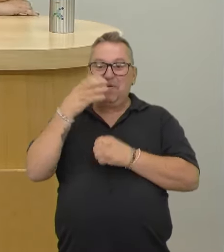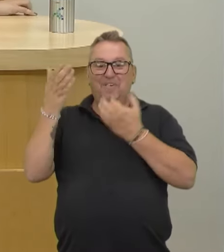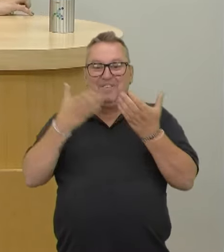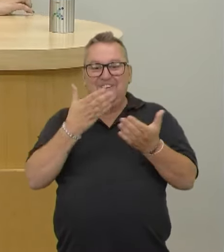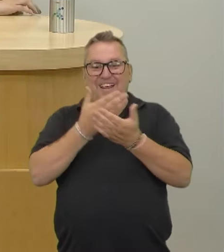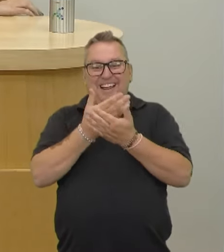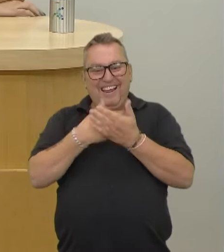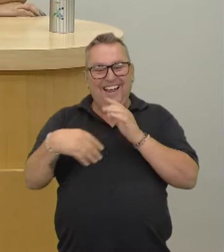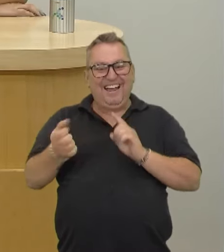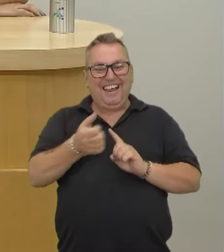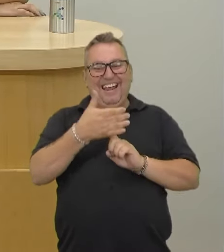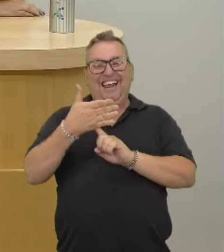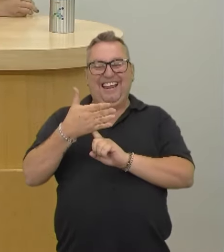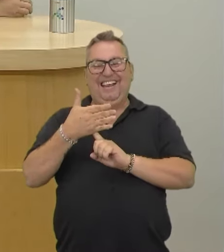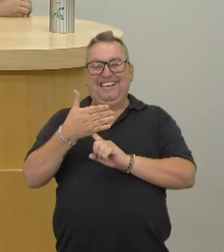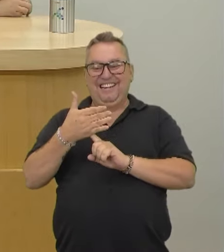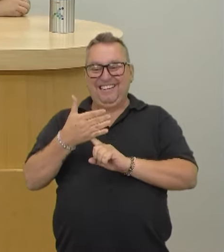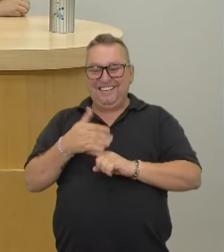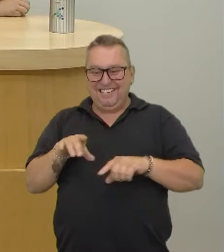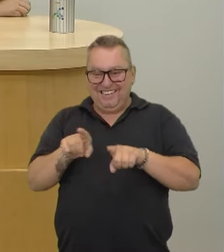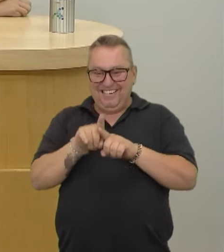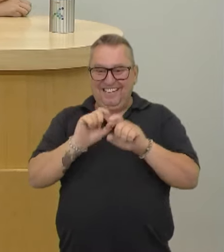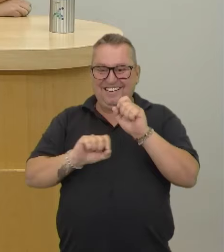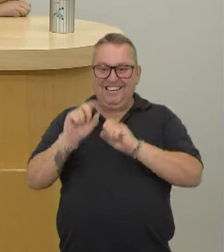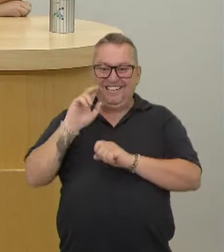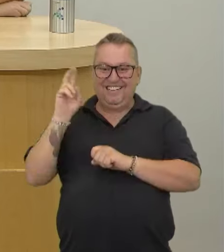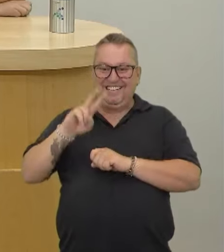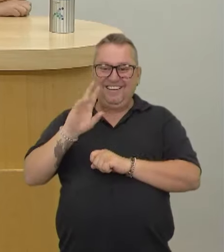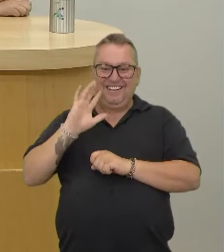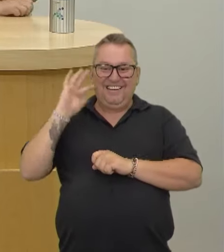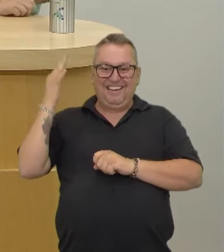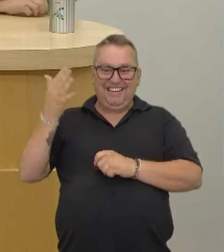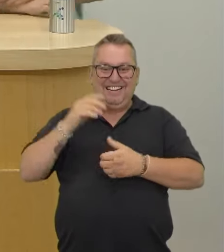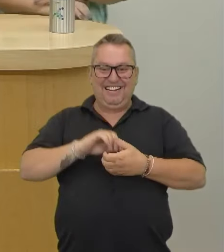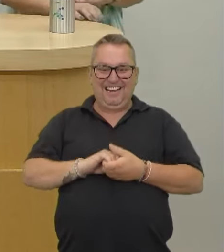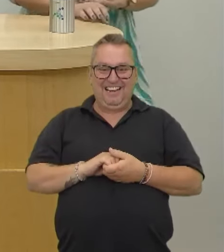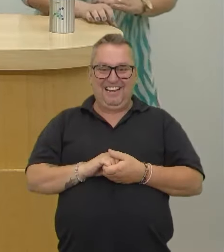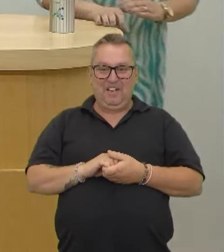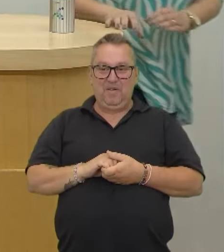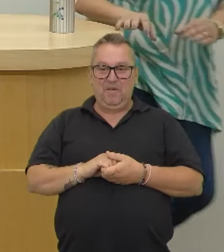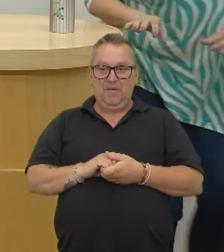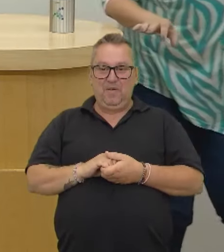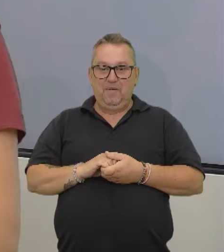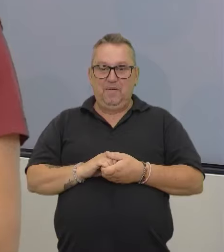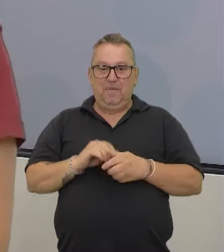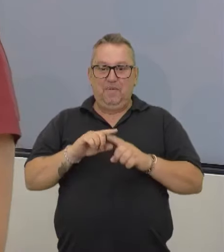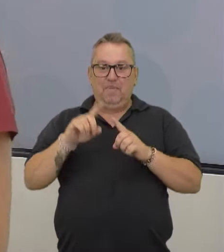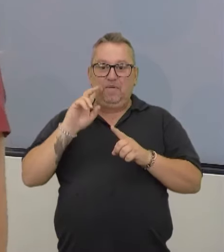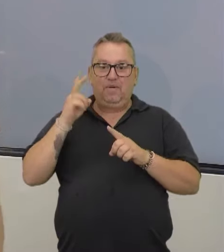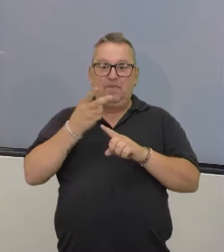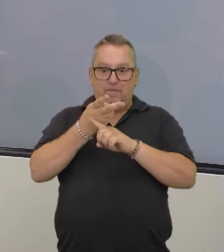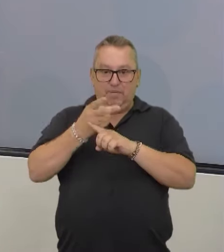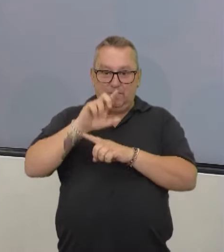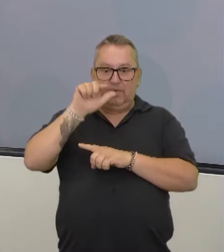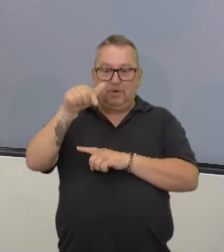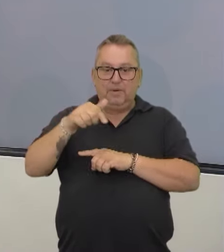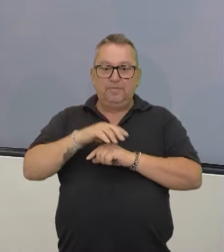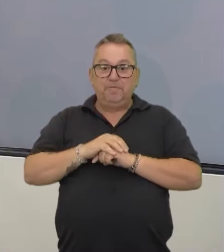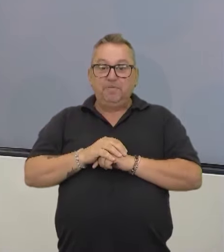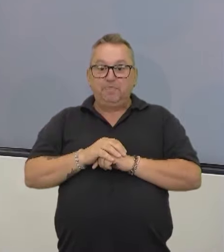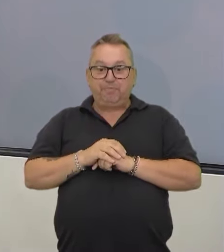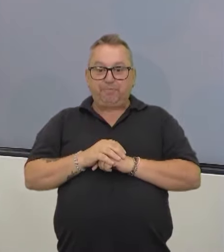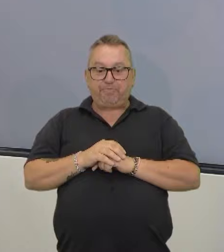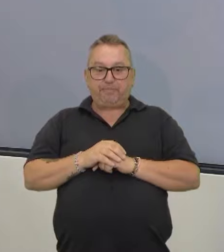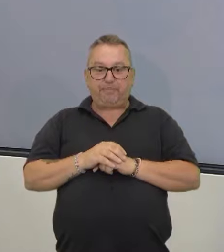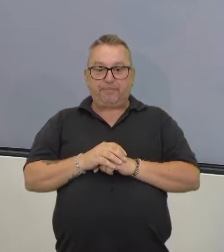à aula de tecnologia. Eu posso ir lá buscar, Leandro? Aquelas... Ah, não, vai ter interação. A gente busca na tá bom, interação. tá bom. A